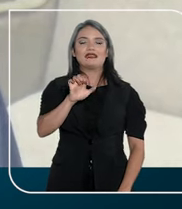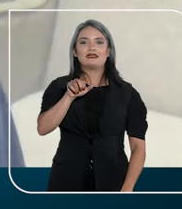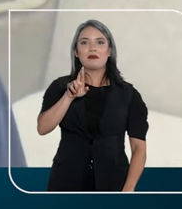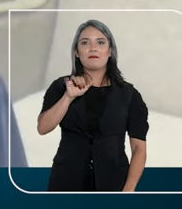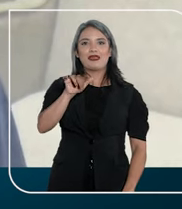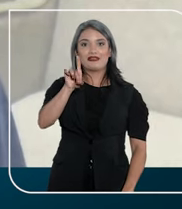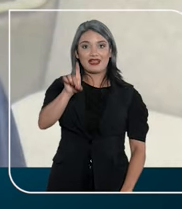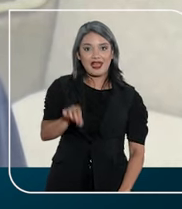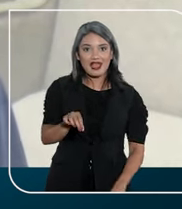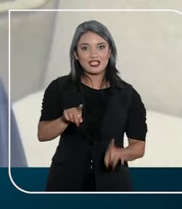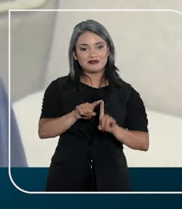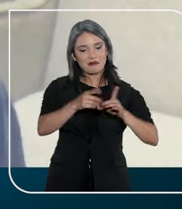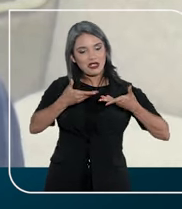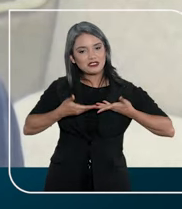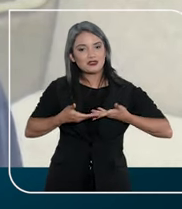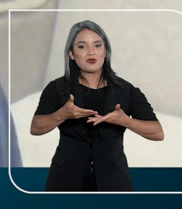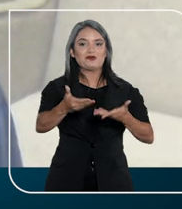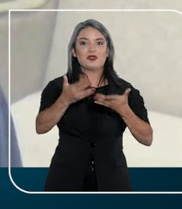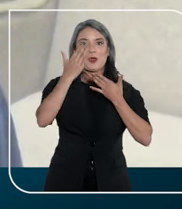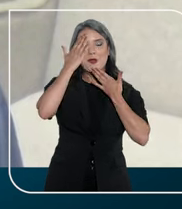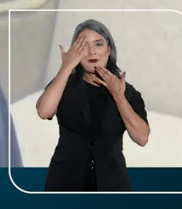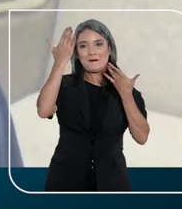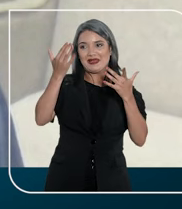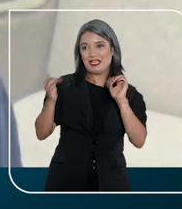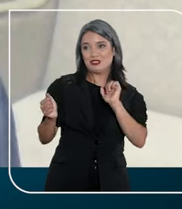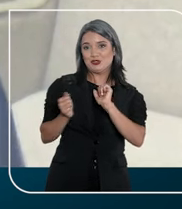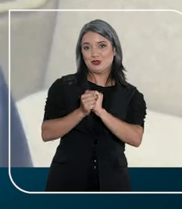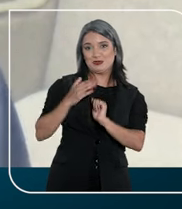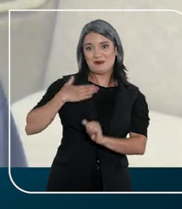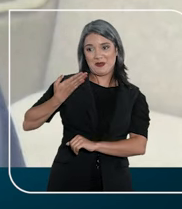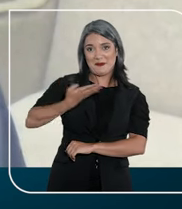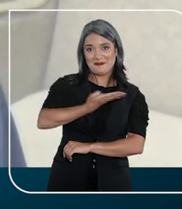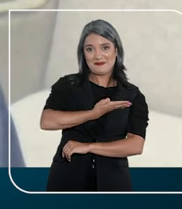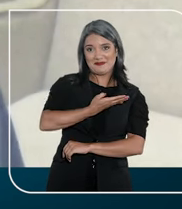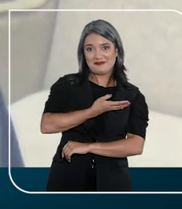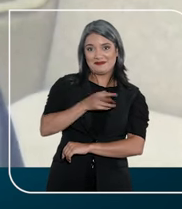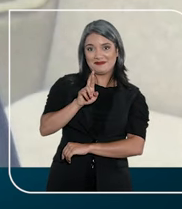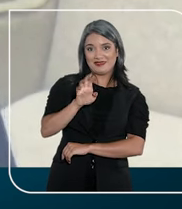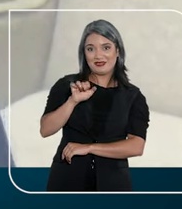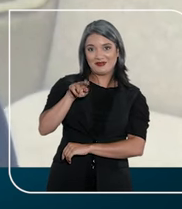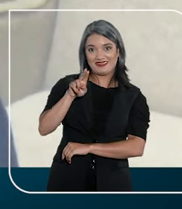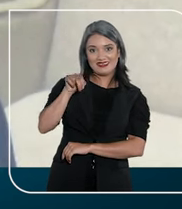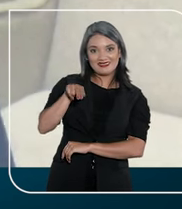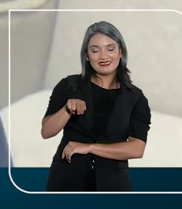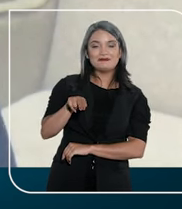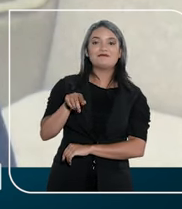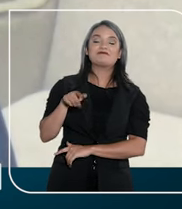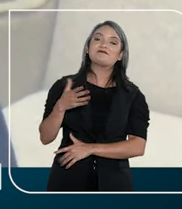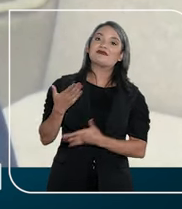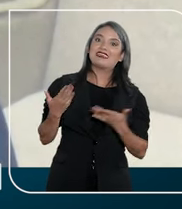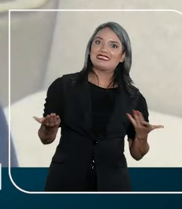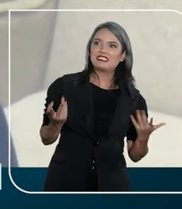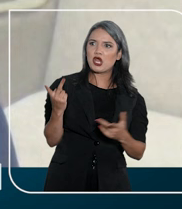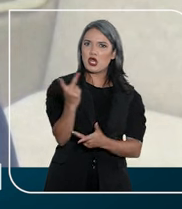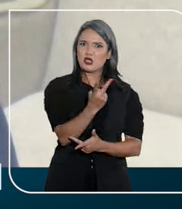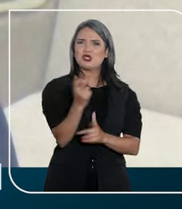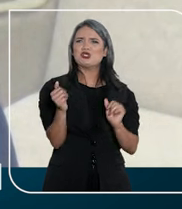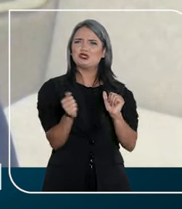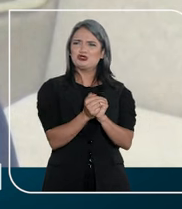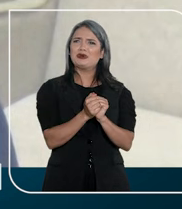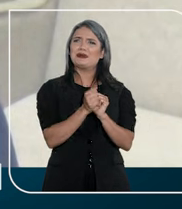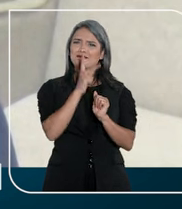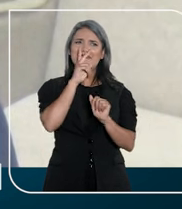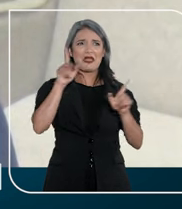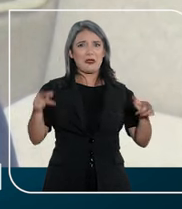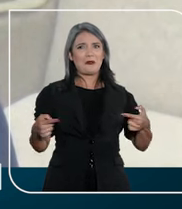né? Agradecer a presença do meu querido amigo Renan Freitas. Essa dobradinha eu acho que deu certo, né,